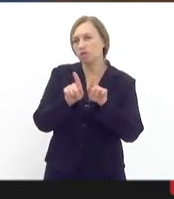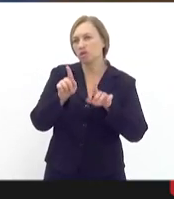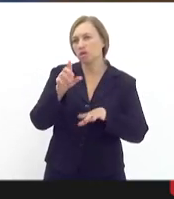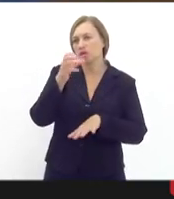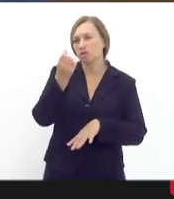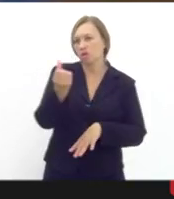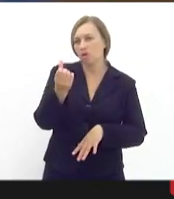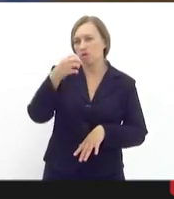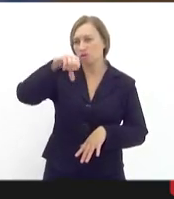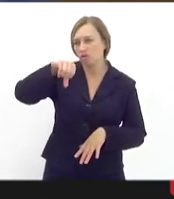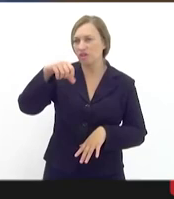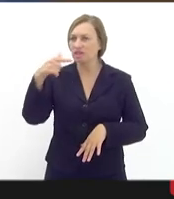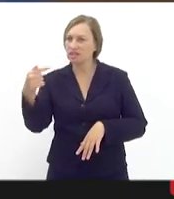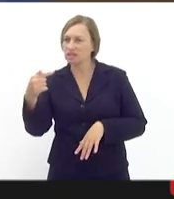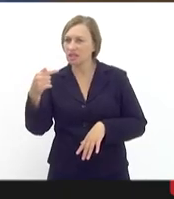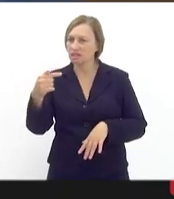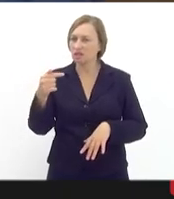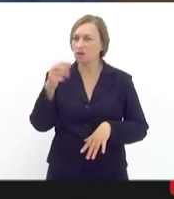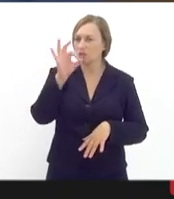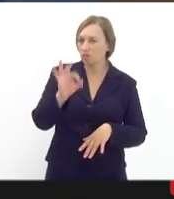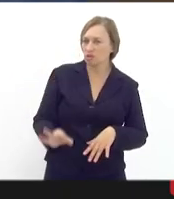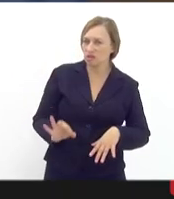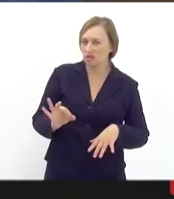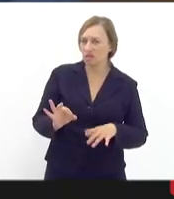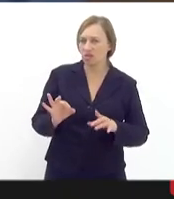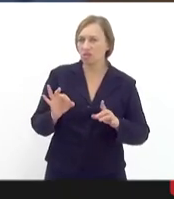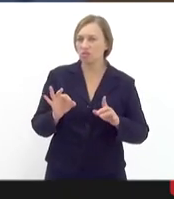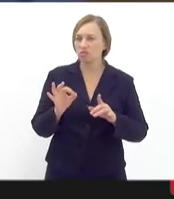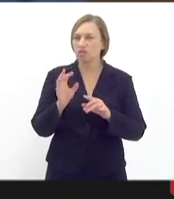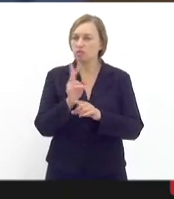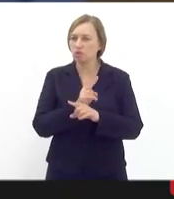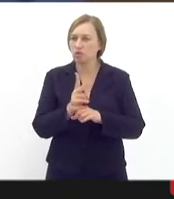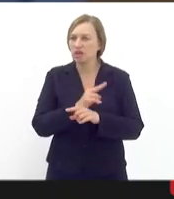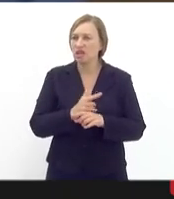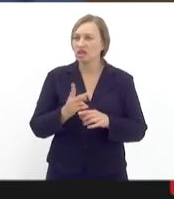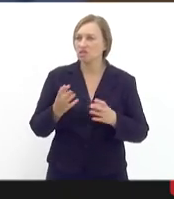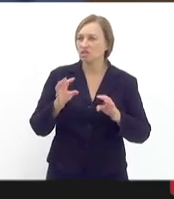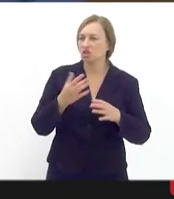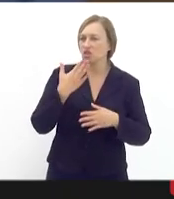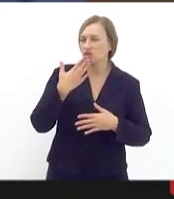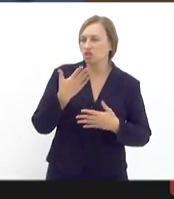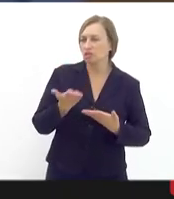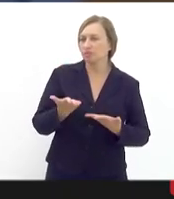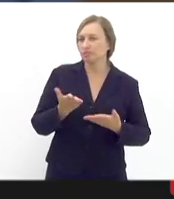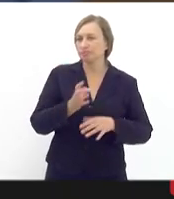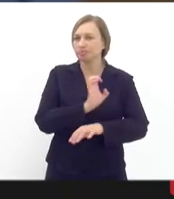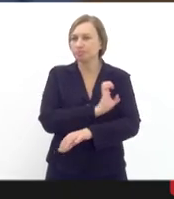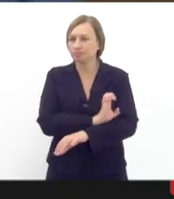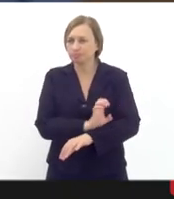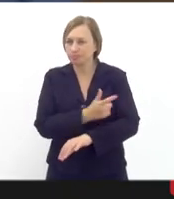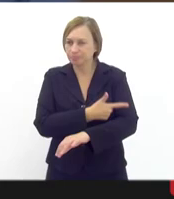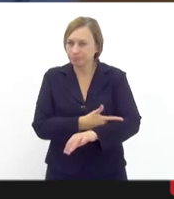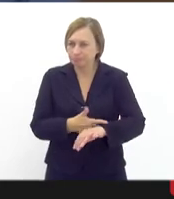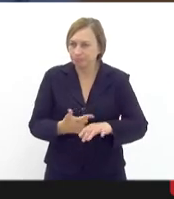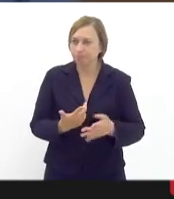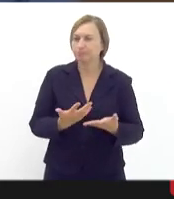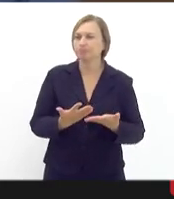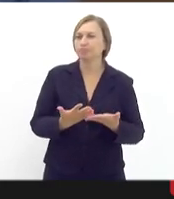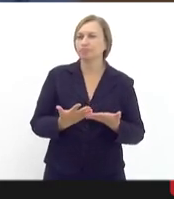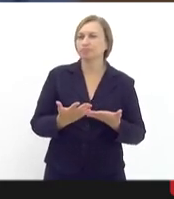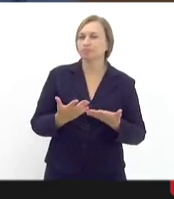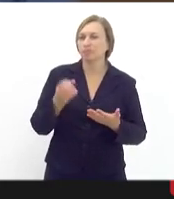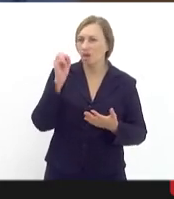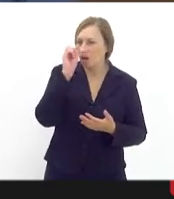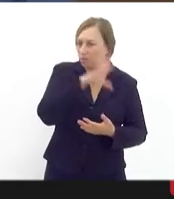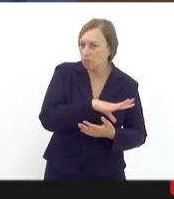97% do mercado de busca. Esse tipo de conduta, onde se percebe abuso do poder econômico, abuso